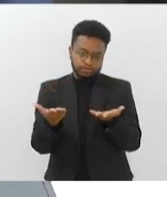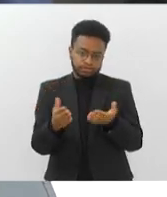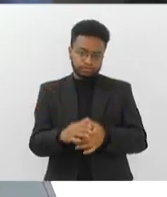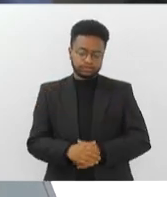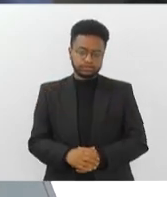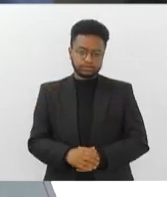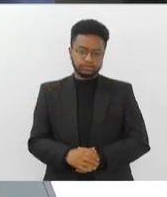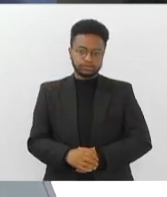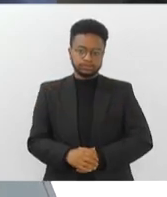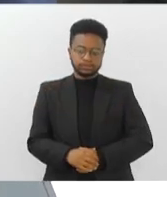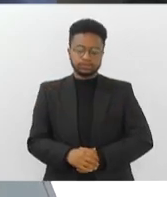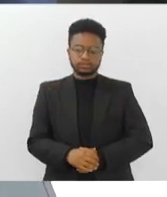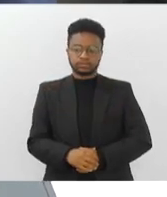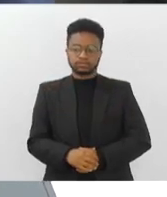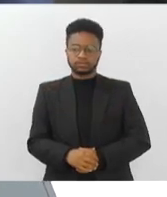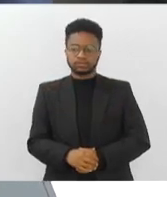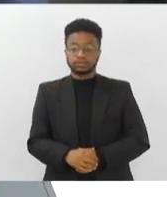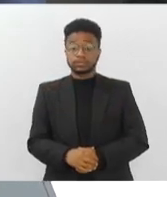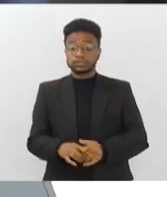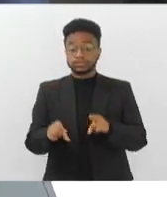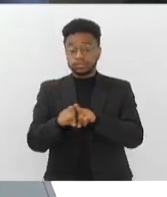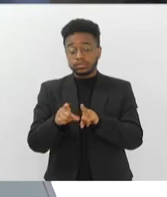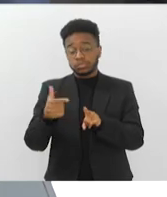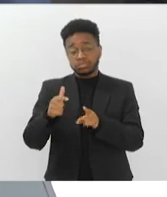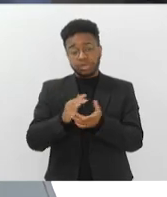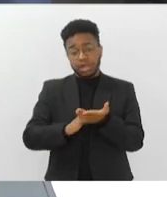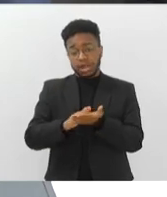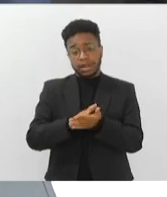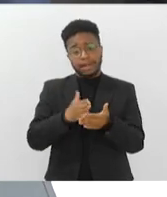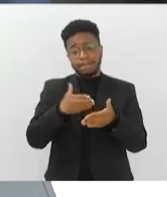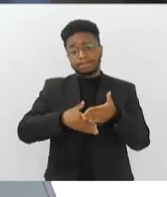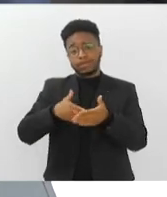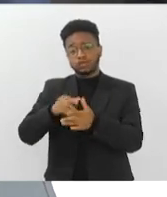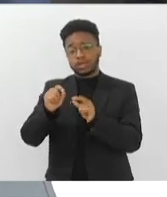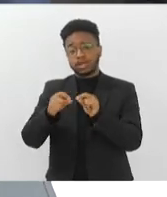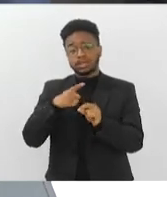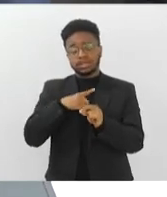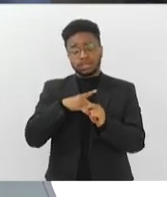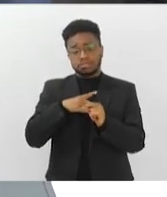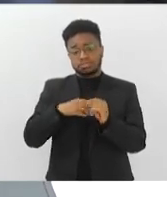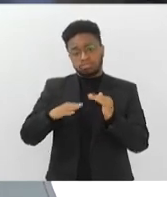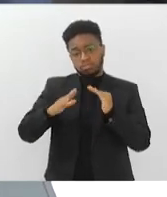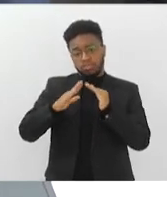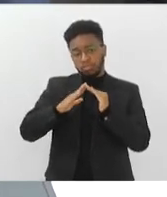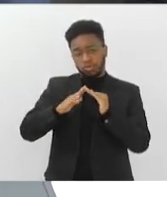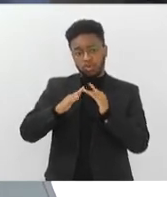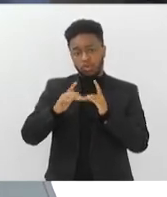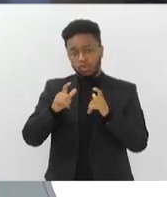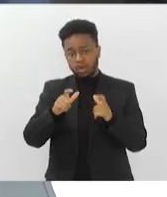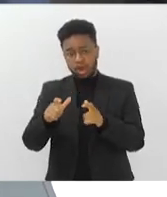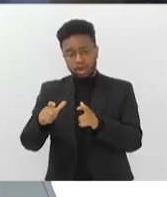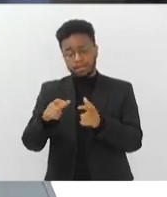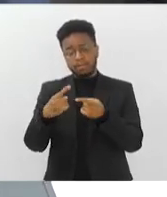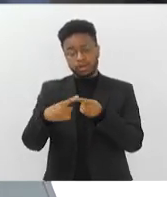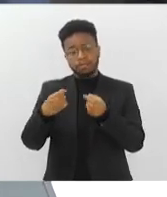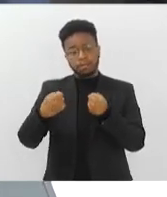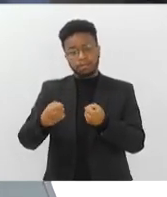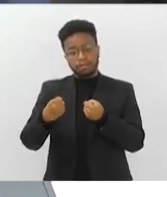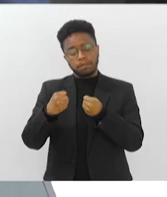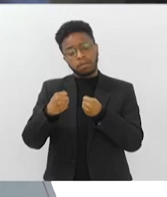Em tese, também, nada impede ele tendo um imóvel que ele faça com parceria com o município e dê uma